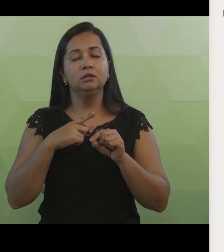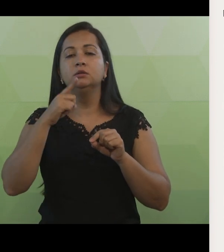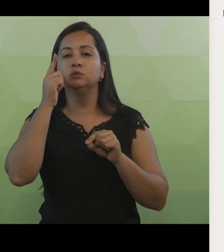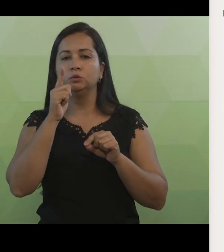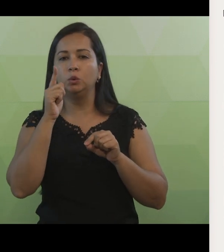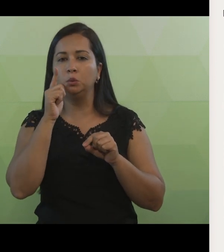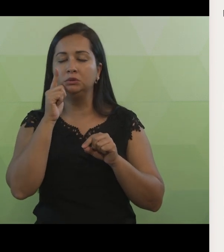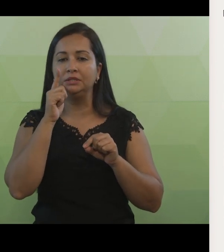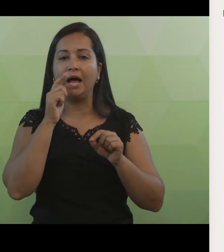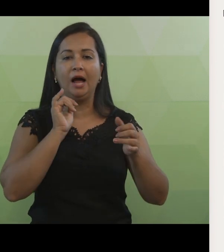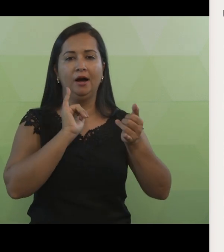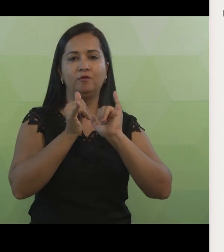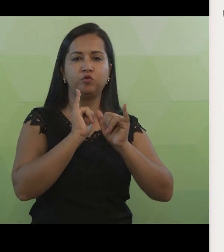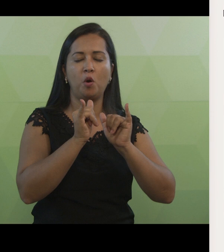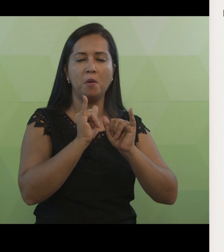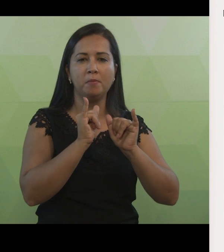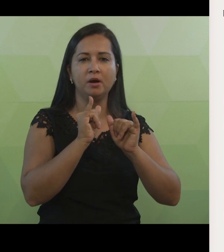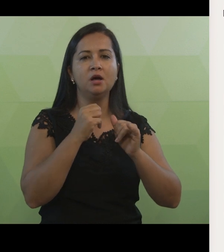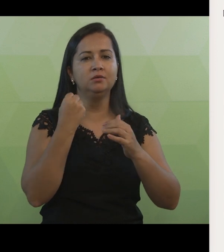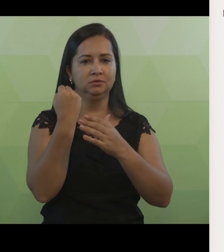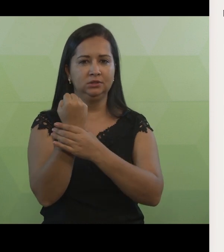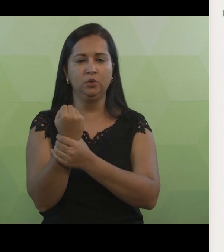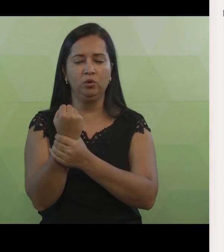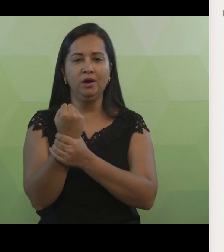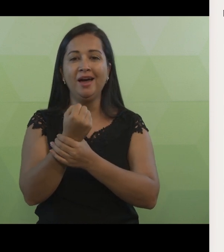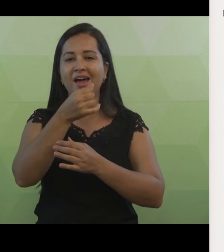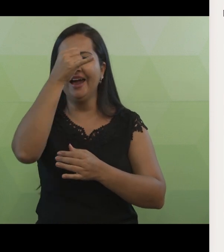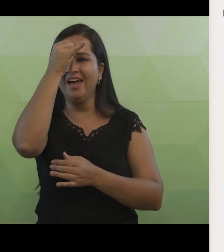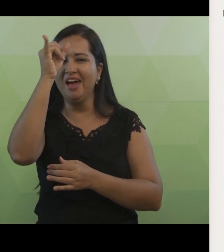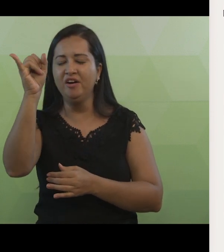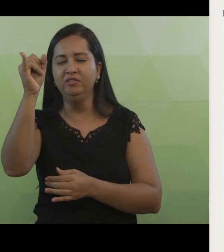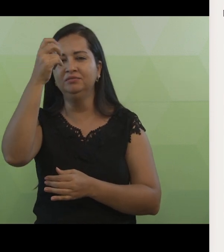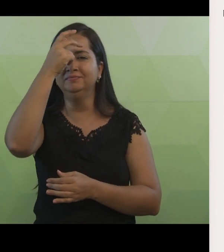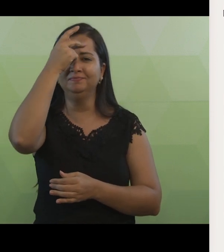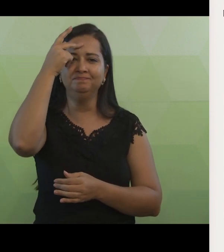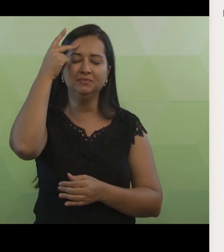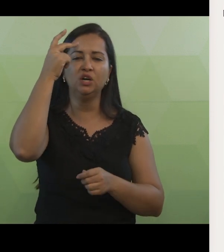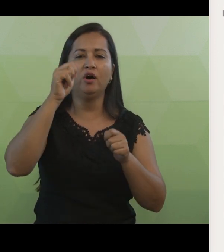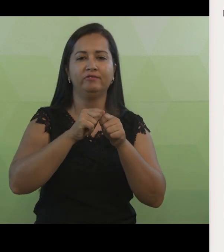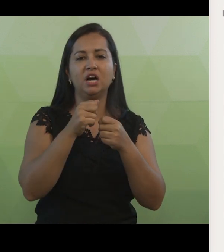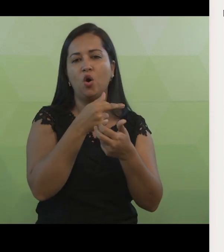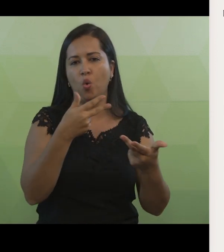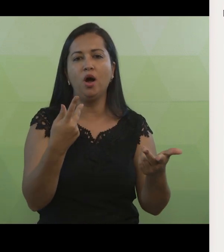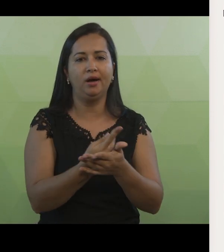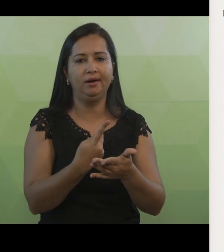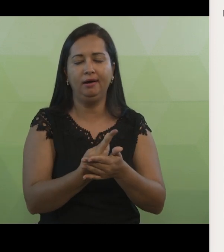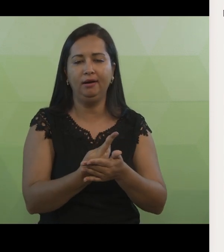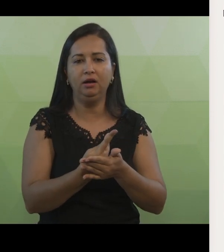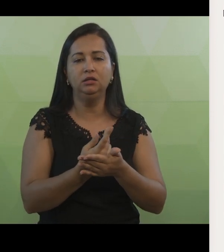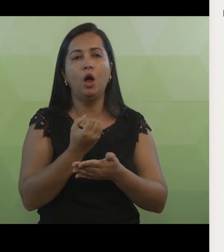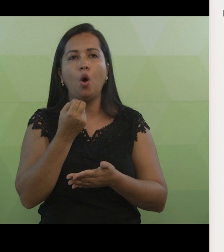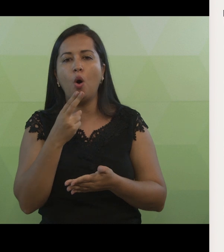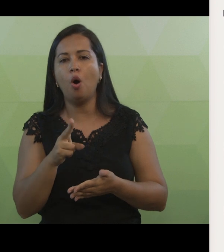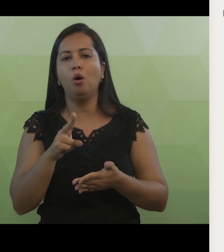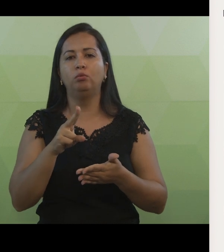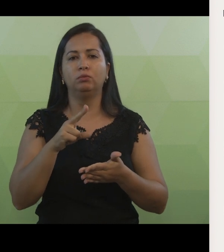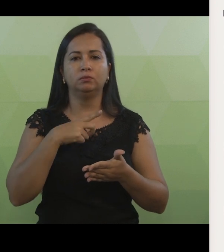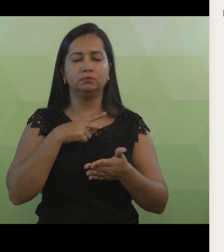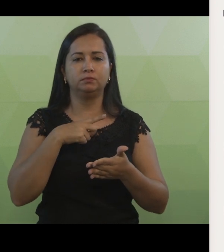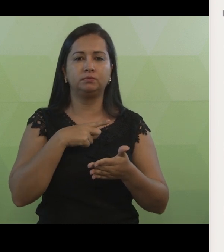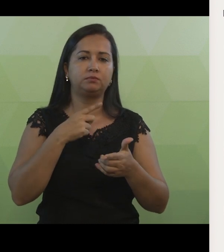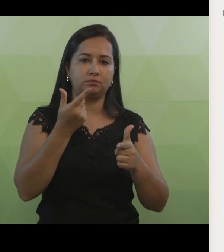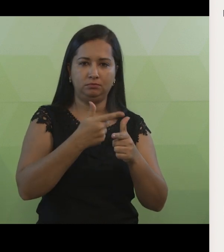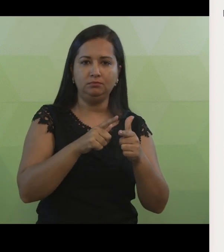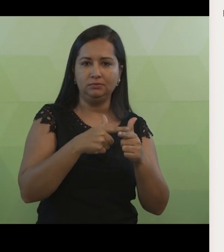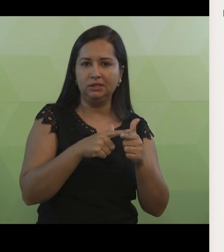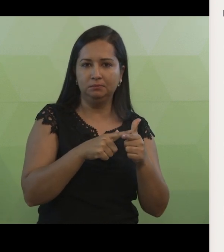aspectos de segurança da informação nos ambientes, evitando falhas humanas ou erros de configuração durante o processo de desenvolvimento.